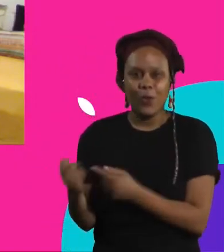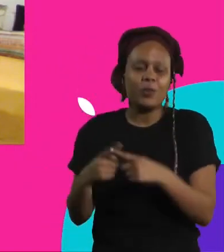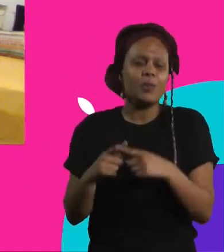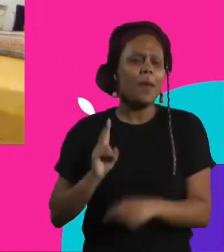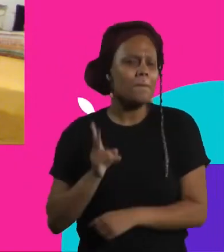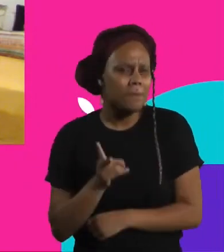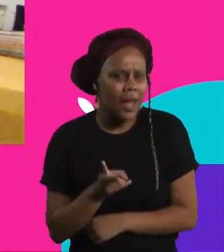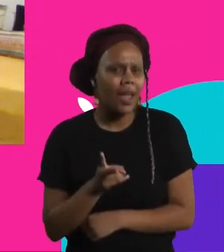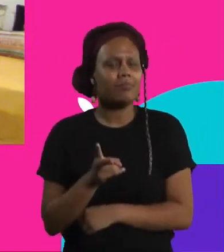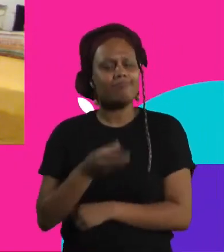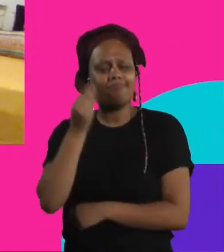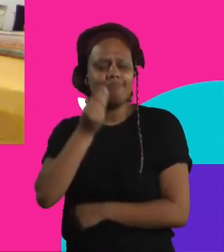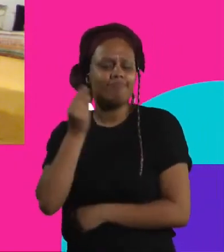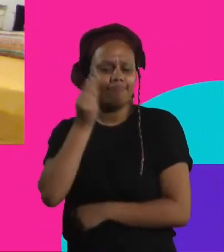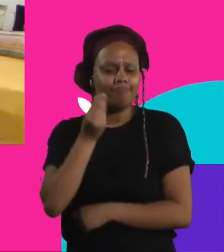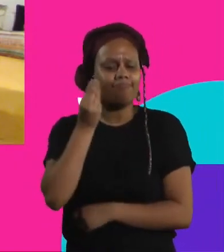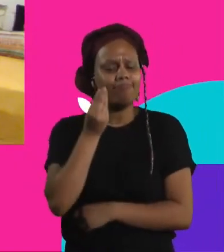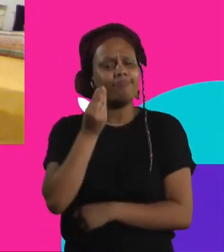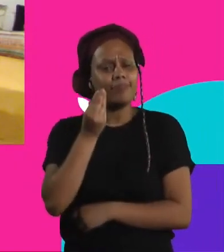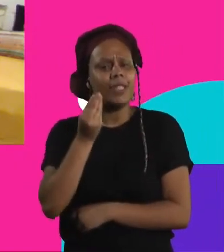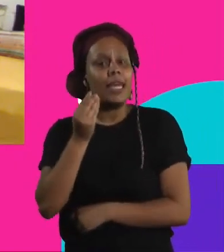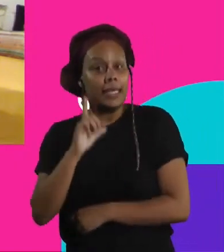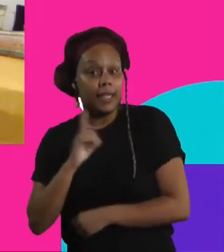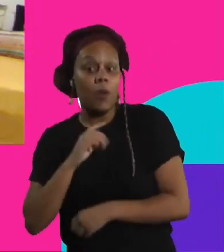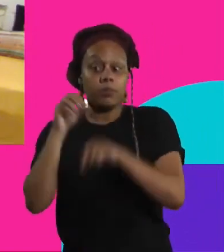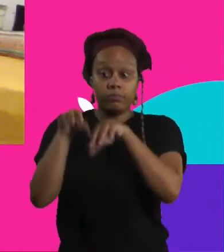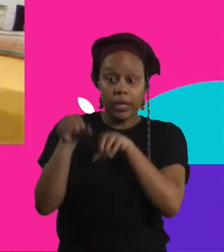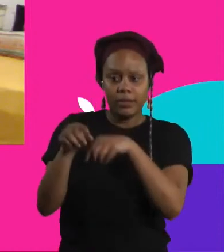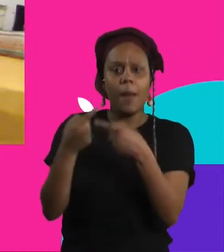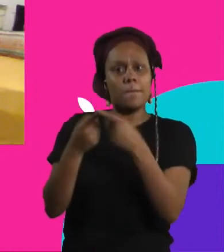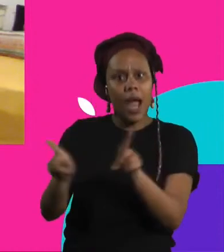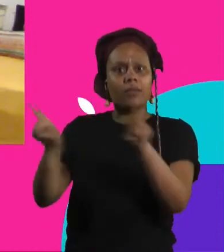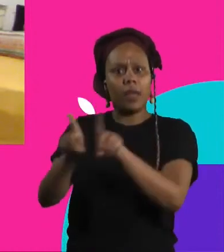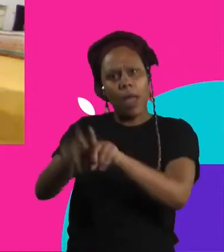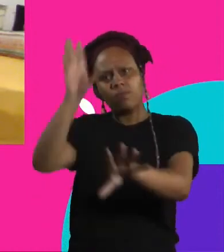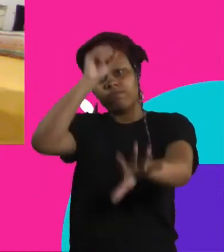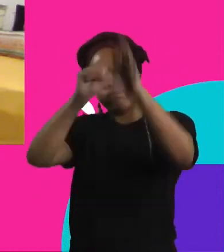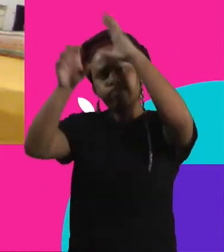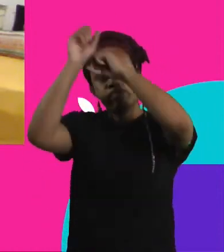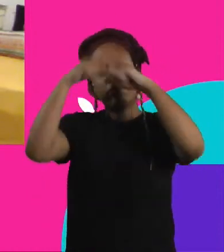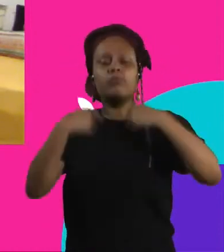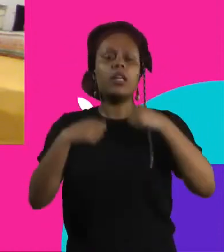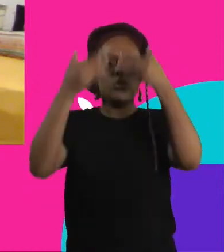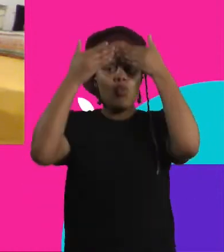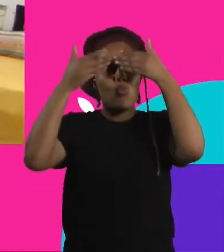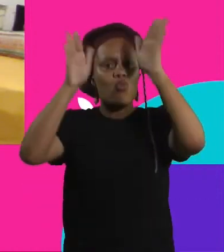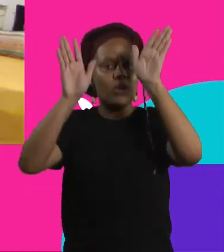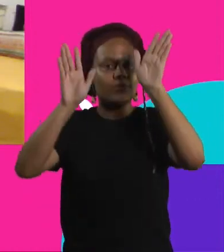experiência que eu tenho muito para ensinar, mas eu também tenho muito para aprender. Eu preciso estar aberto para isso, né? Estar aberto ao